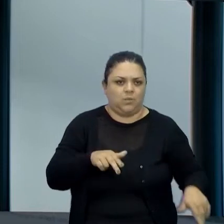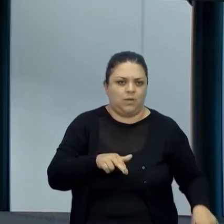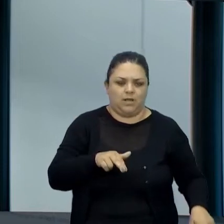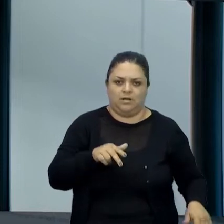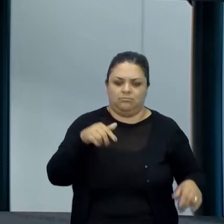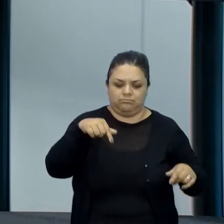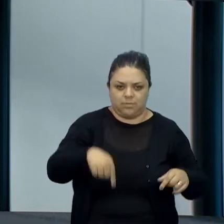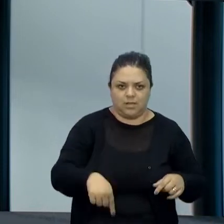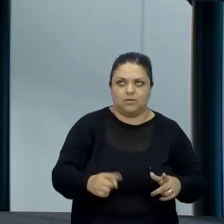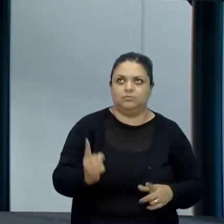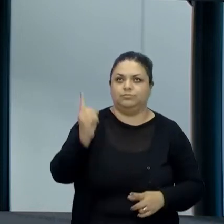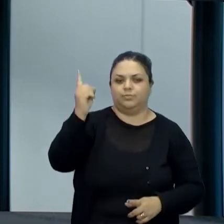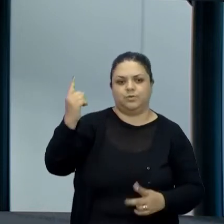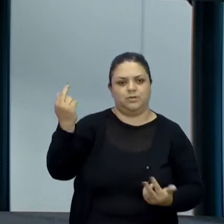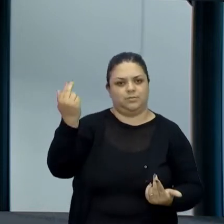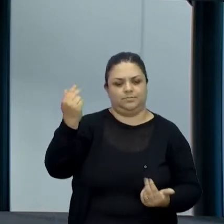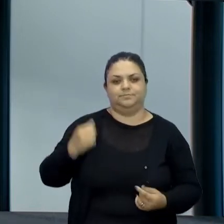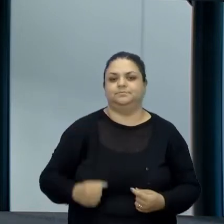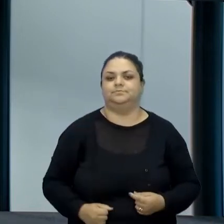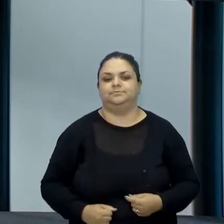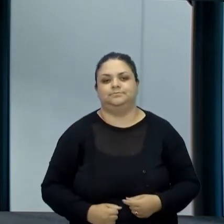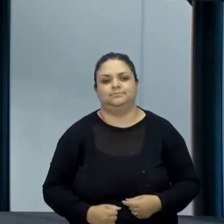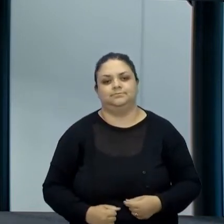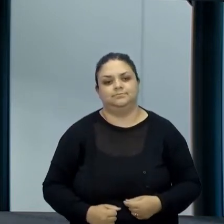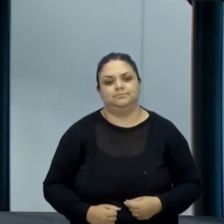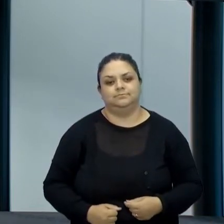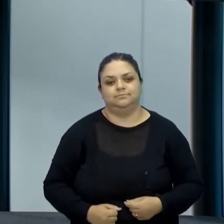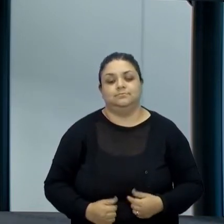embaixo, tá certo? Então, as proporções